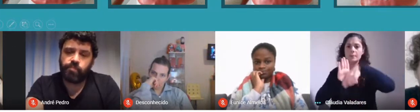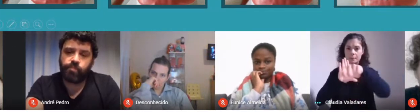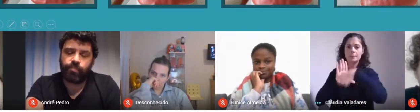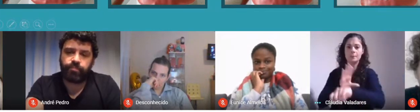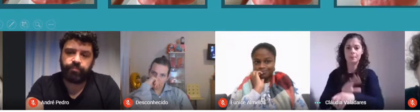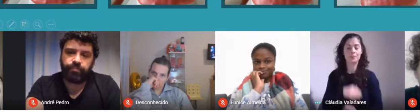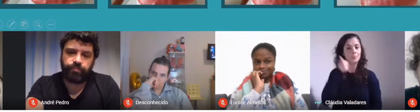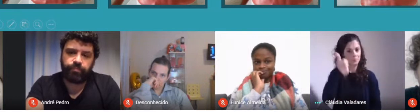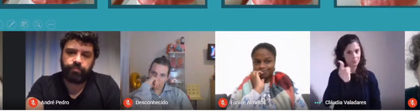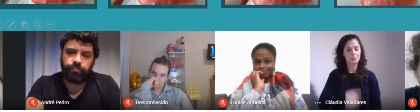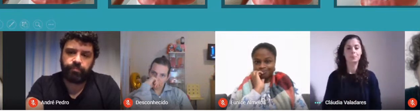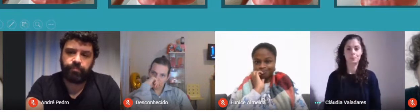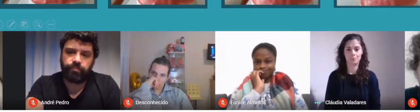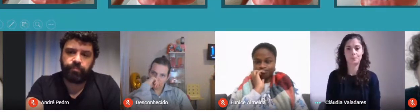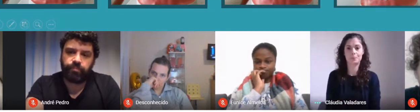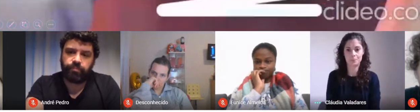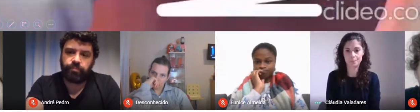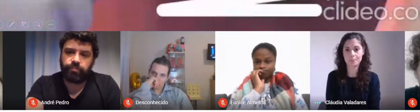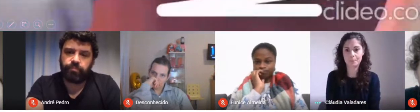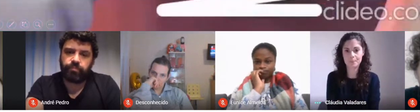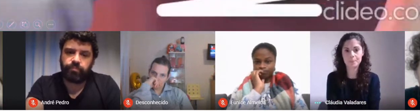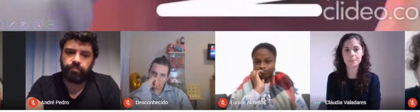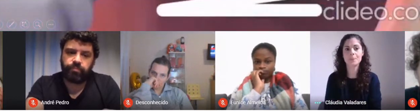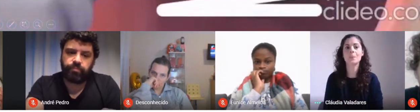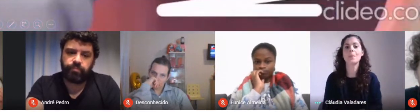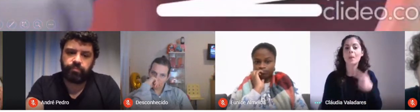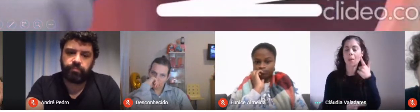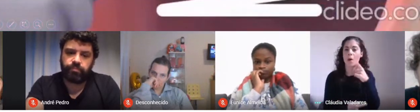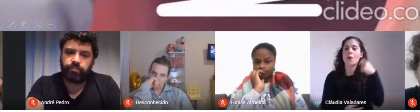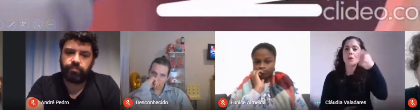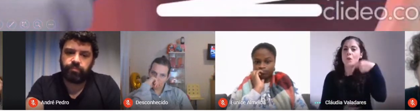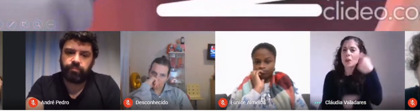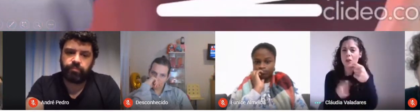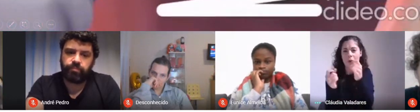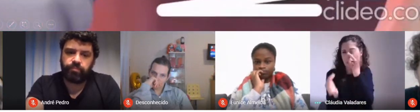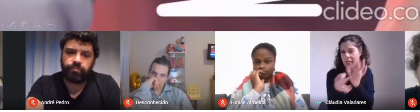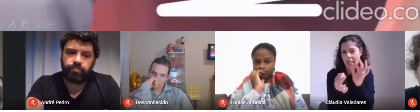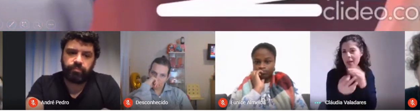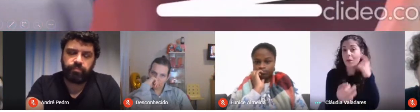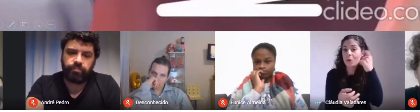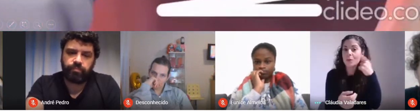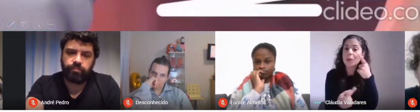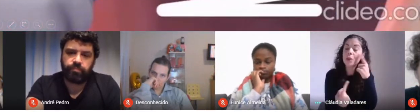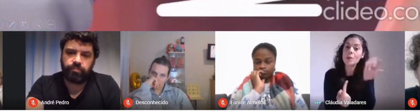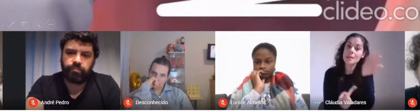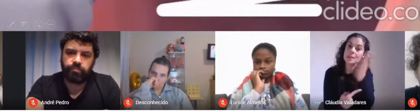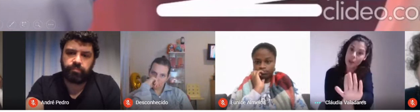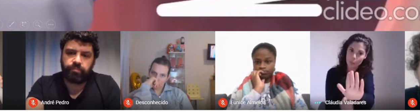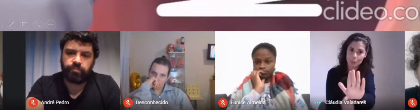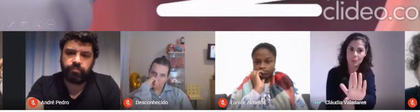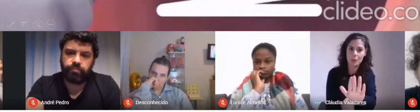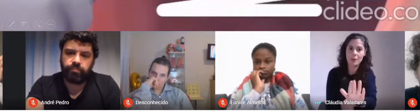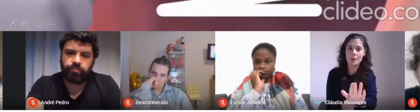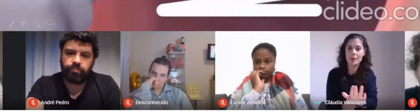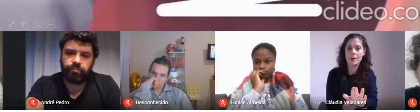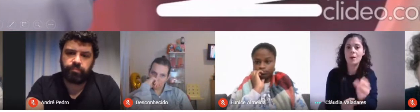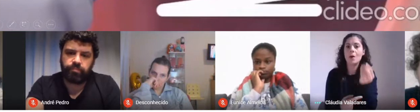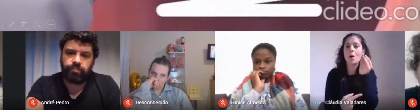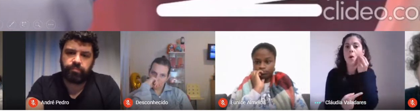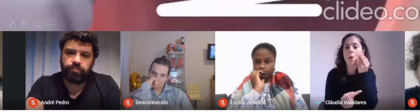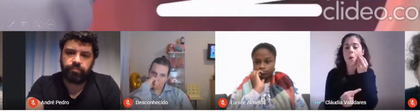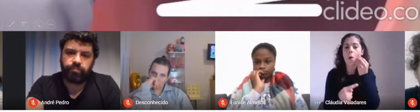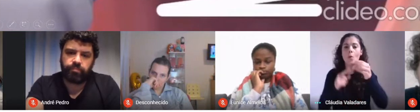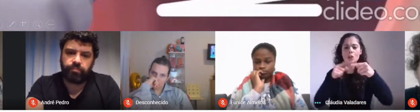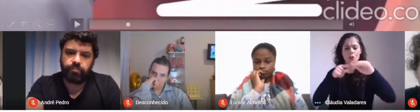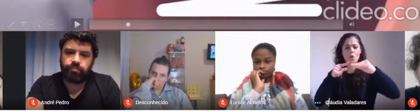Ok. Agora vou mostrar aqui um vídeo que demonstra a angulação, a inclinação